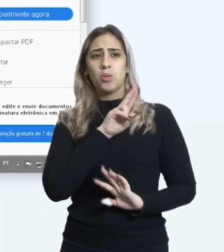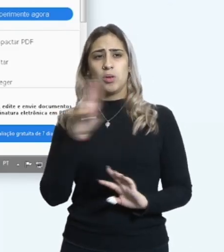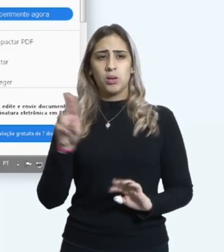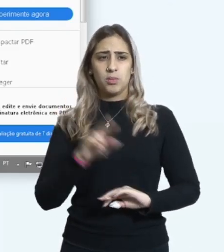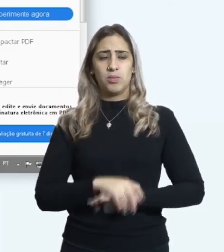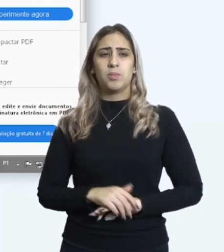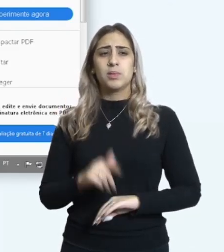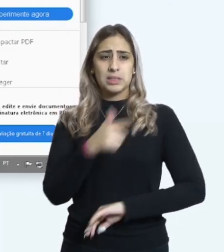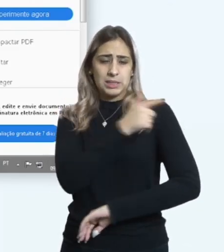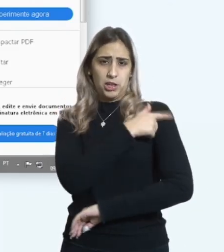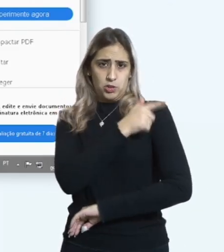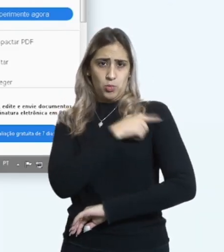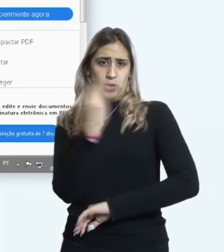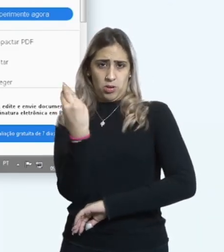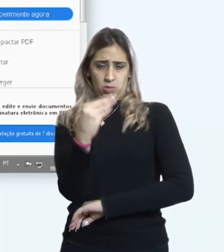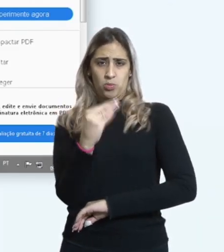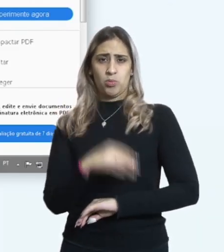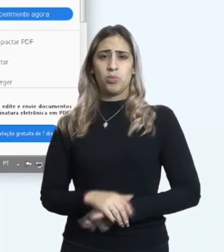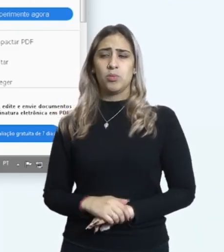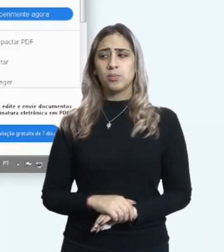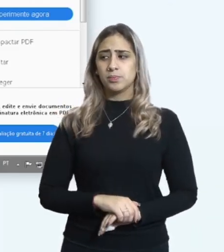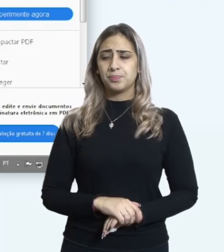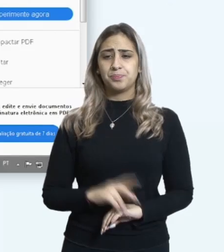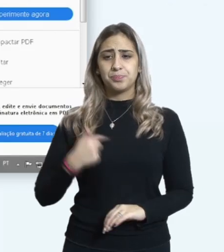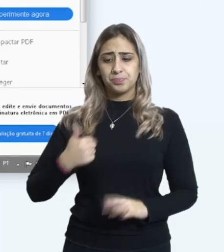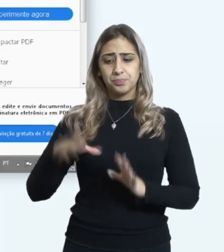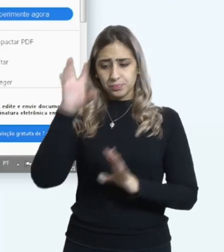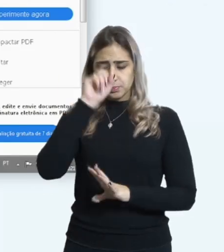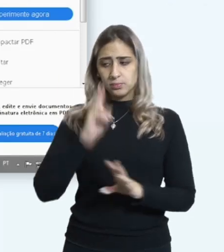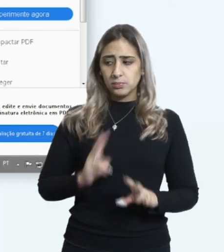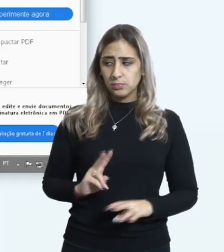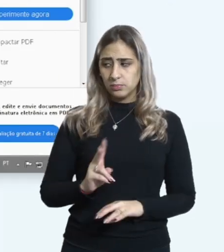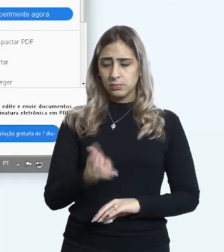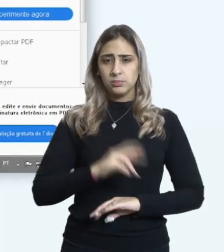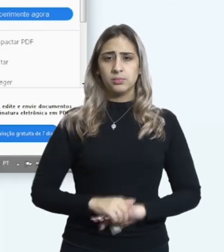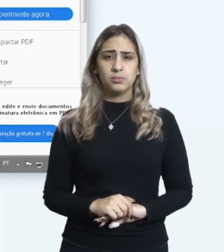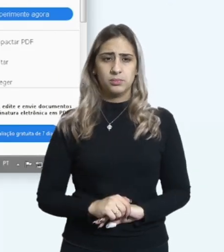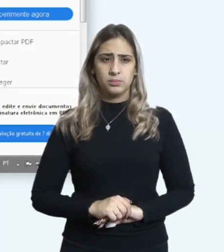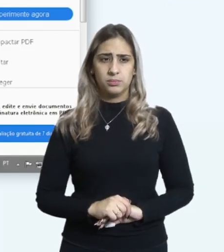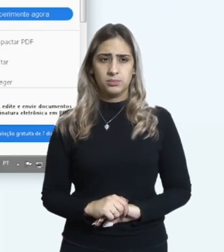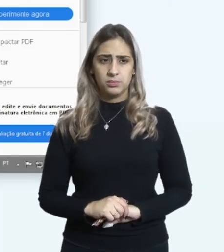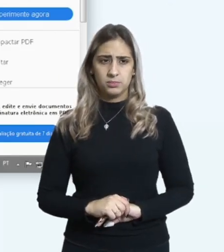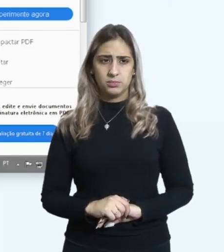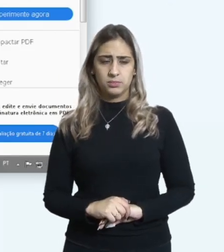7º ano, aprender sempre, aprender